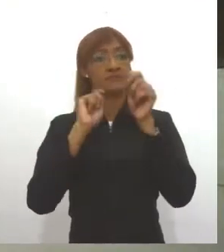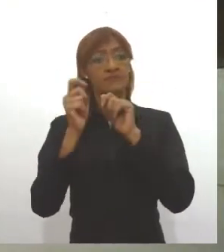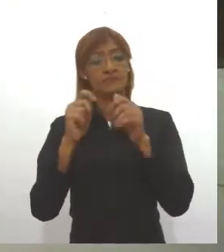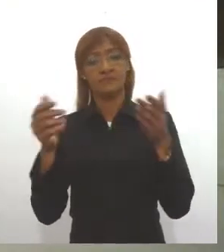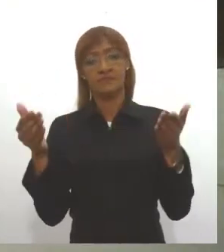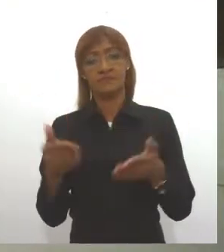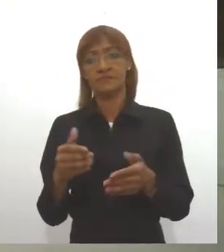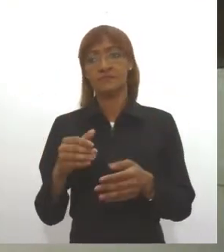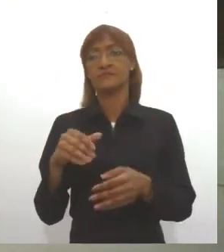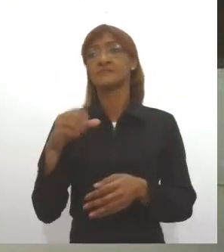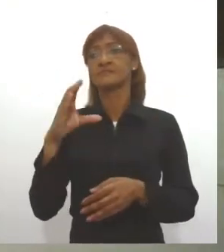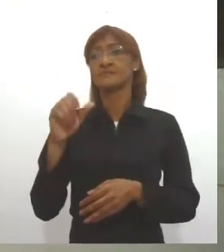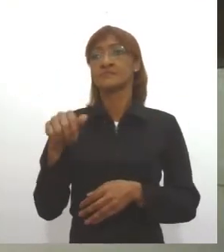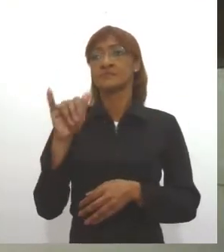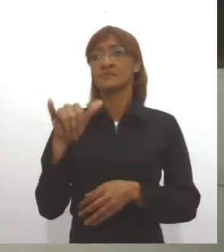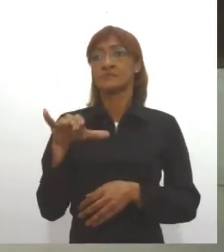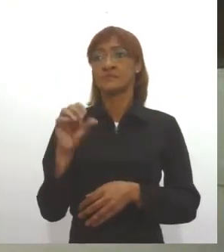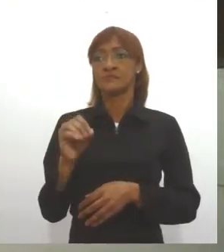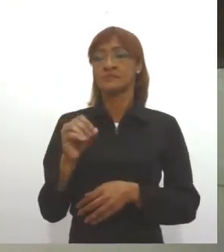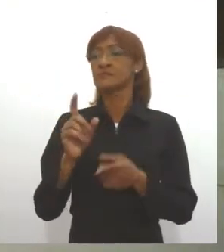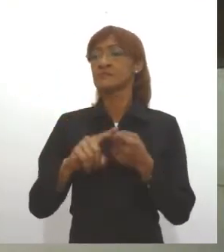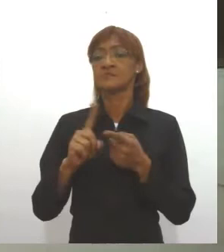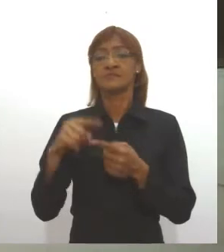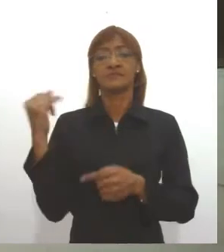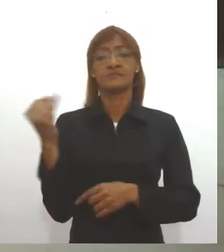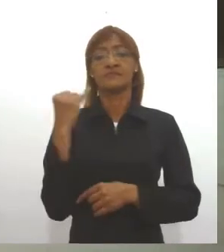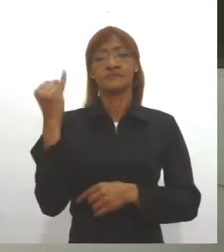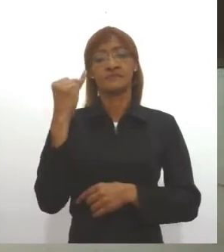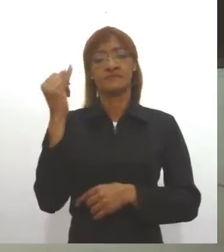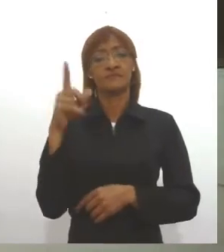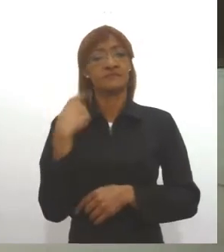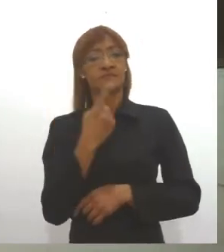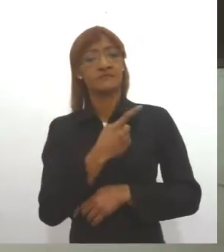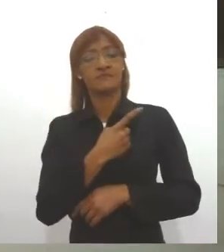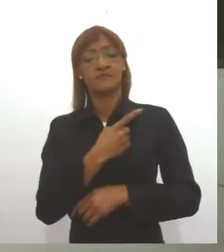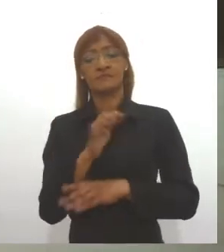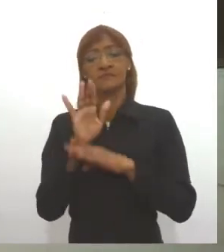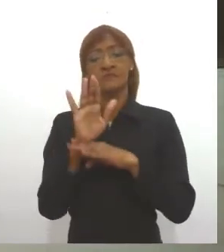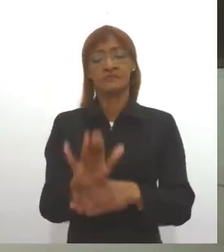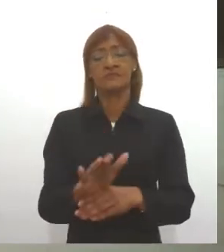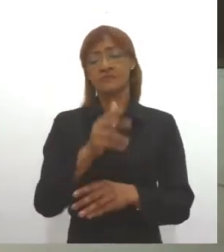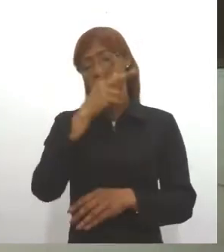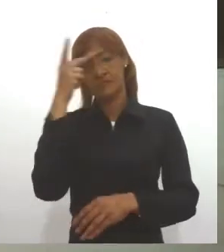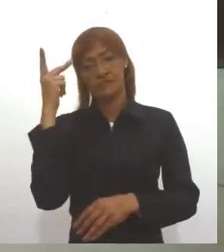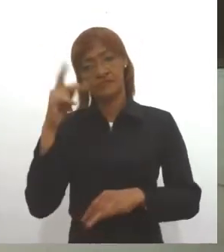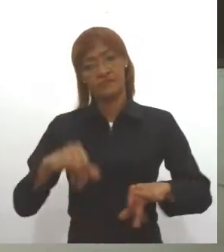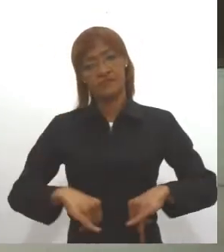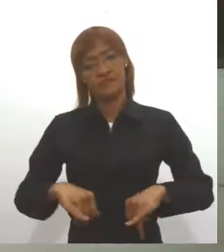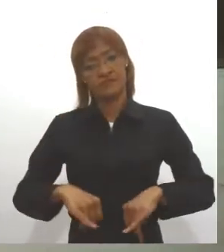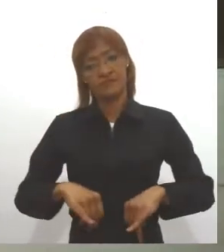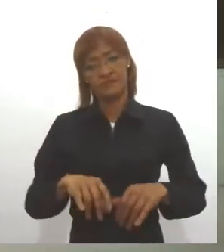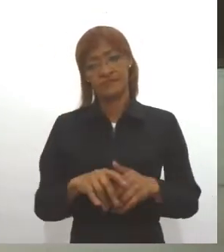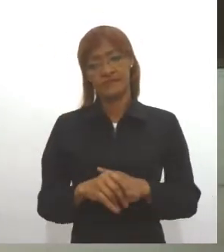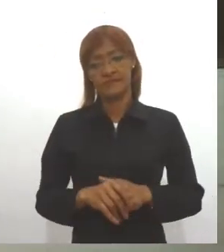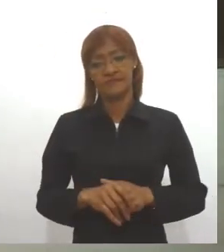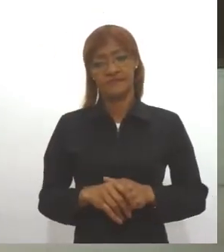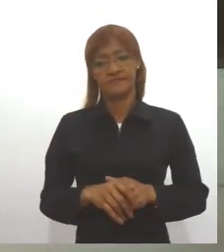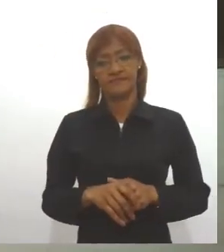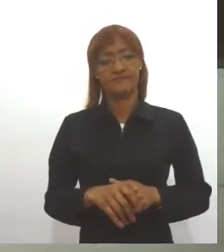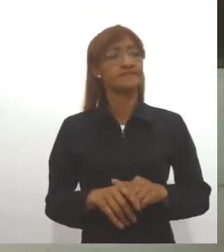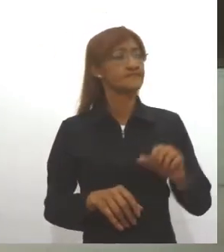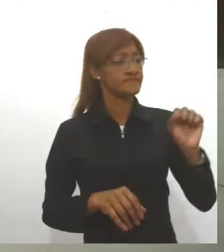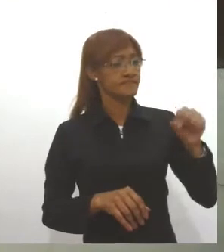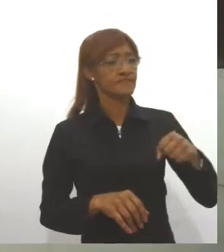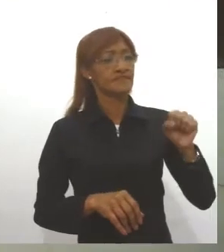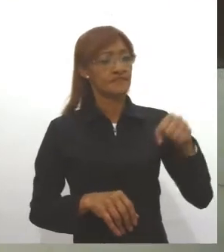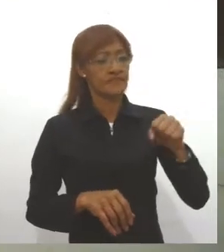Caio falando sobre o assunto também é fundamental para a gente conseguir ajudar pessoas que estão passando por dificuldade. Isso mesmo. E